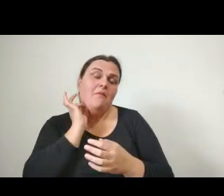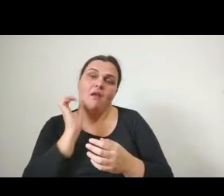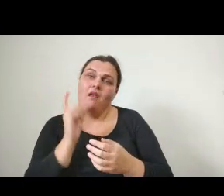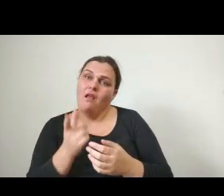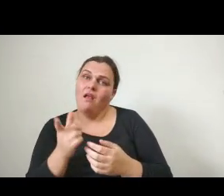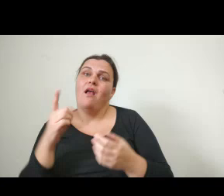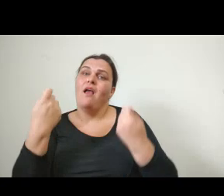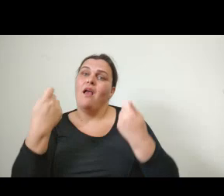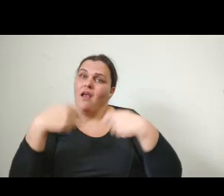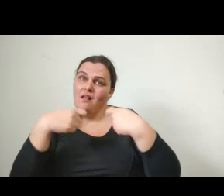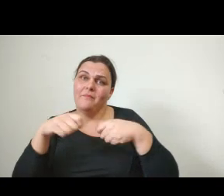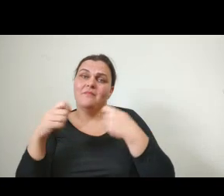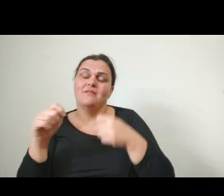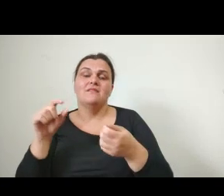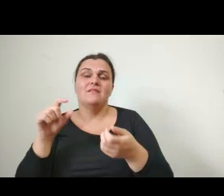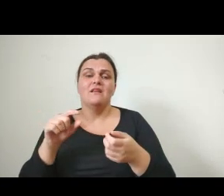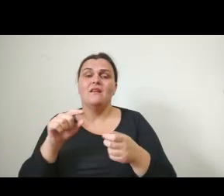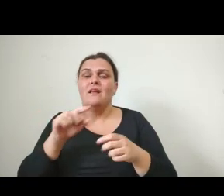polinizadores.